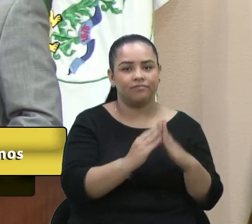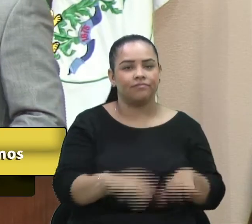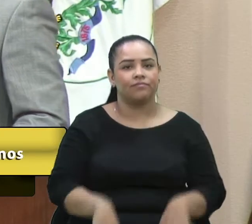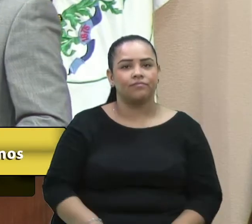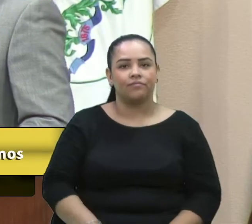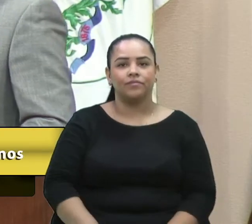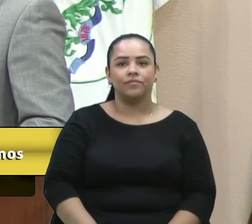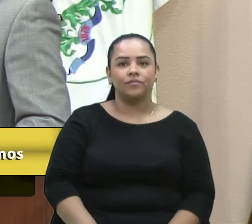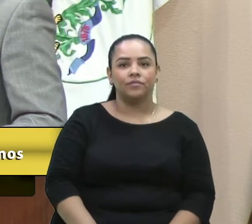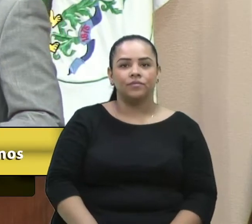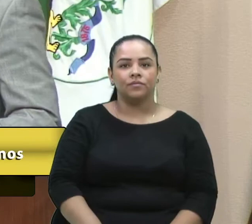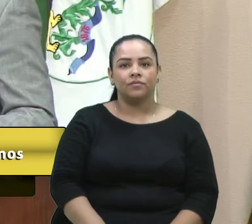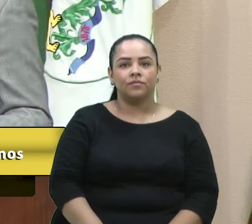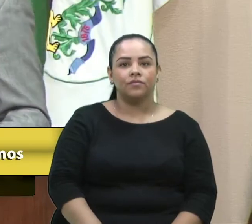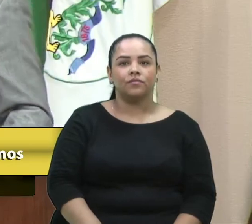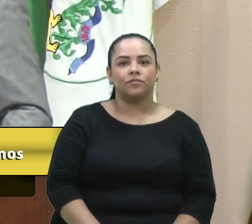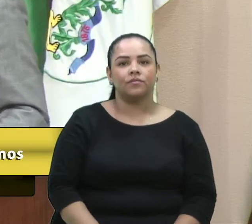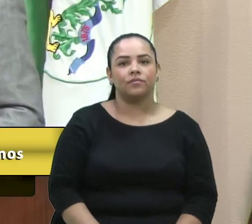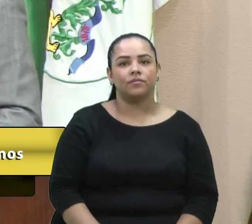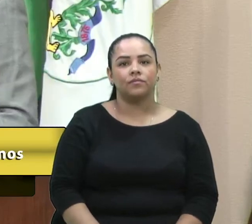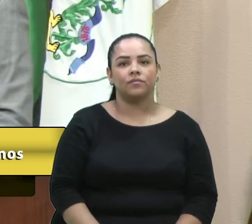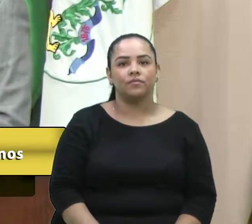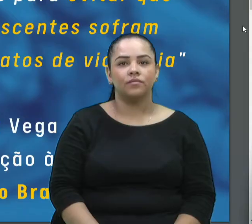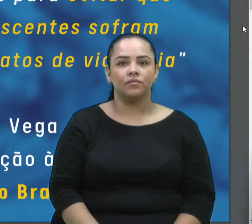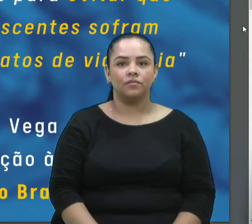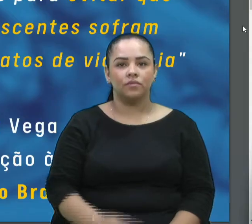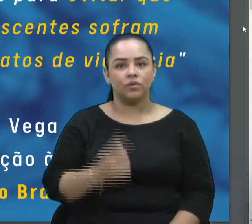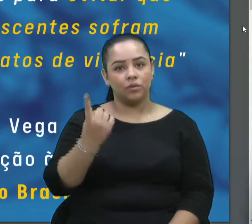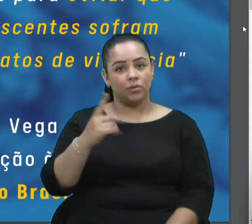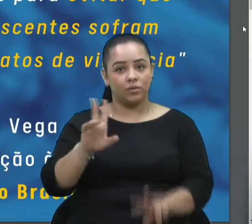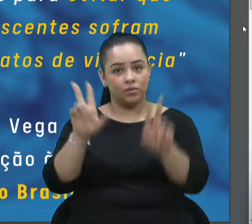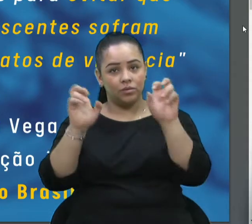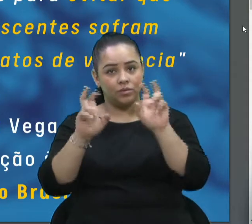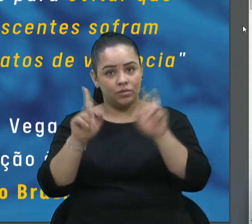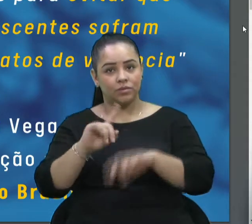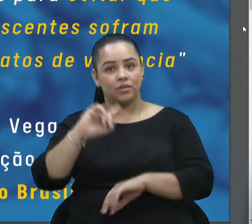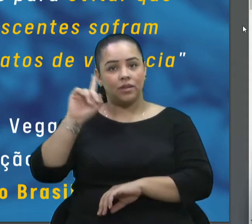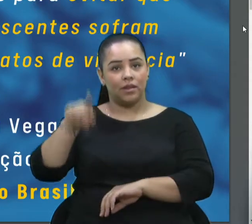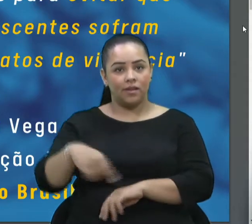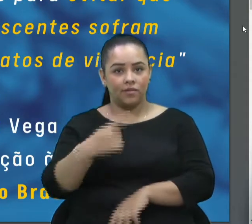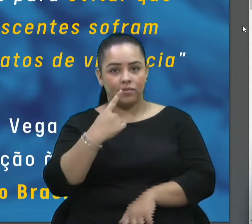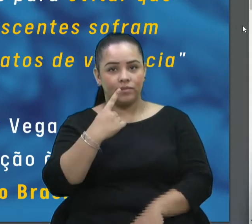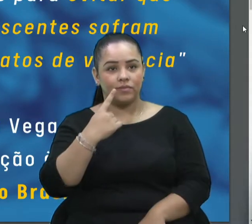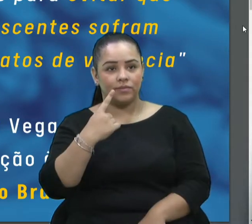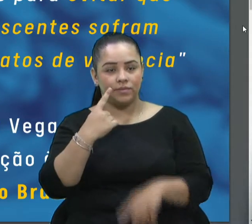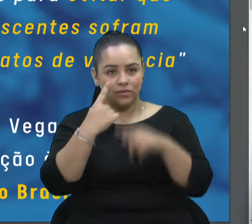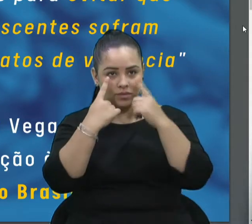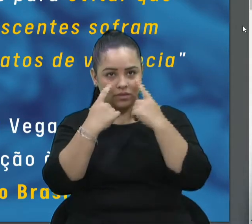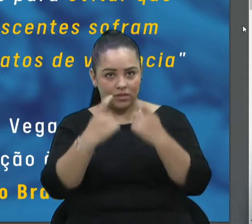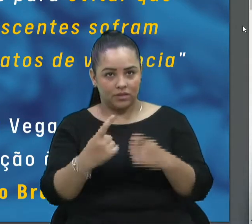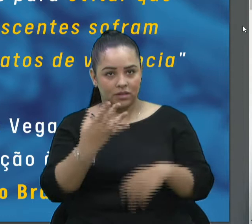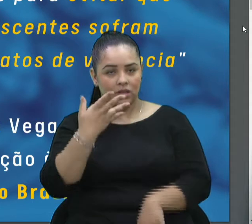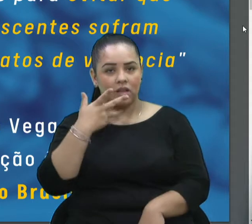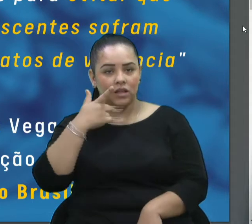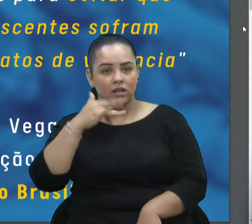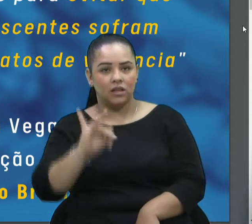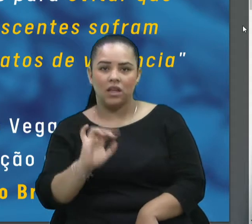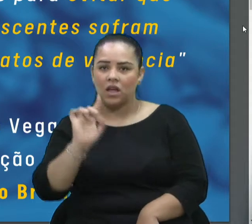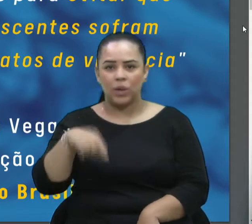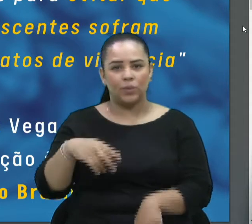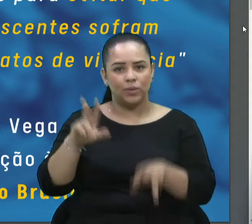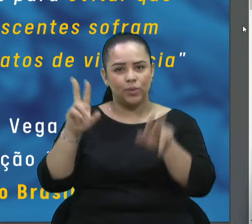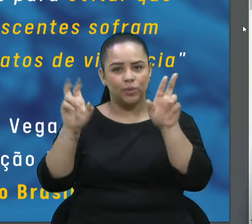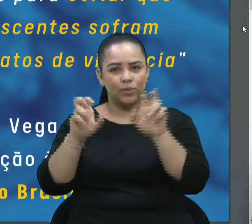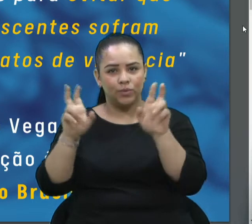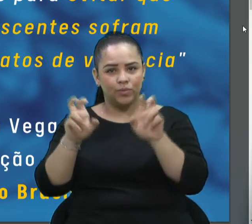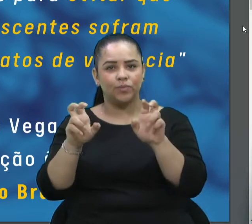assunto que é a agressão, infelizmente, infantil, é um assunto,